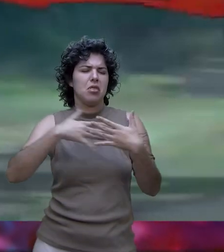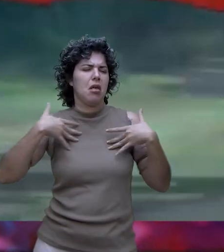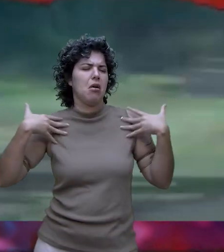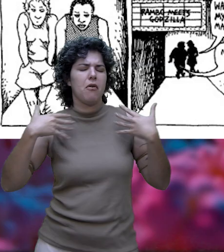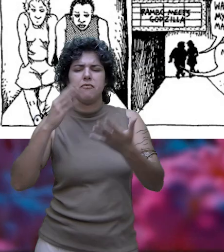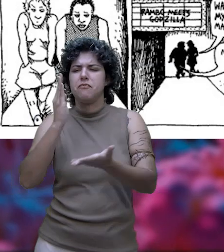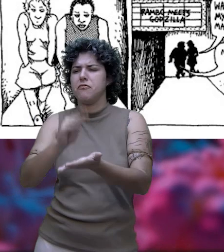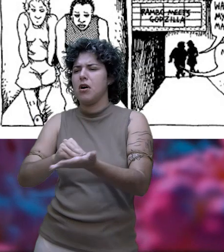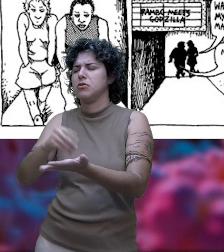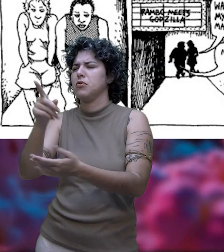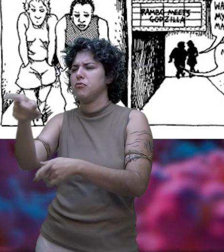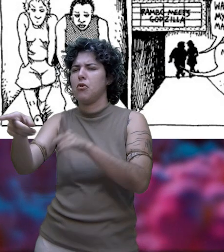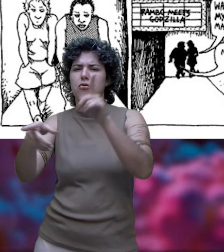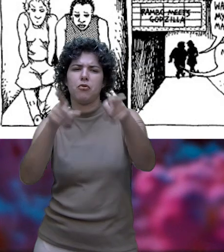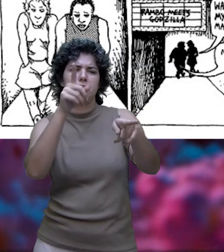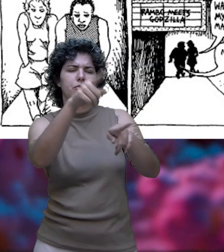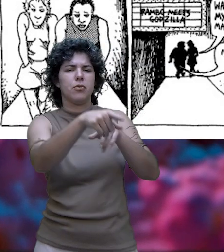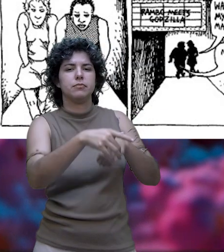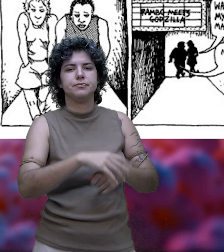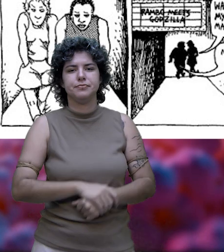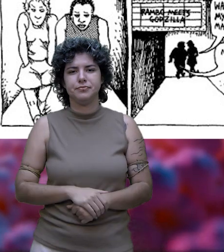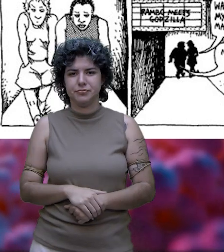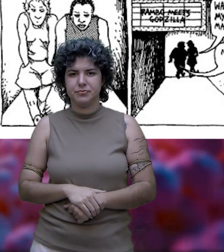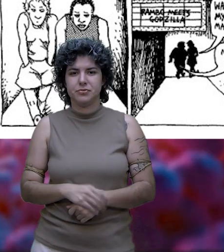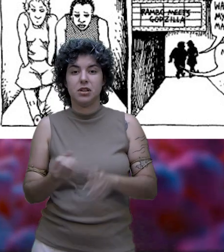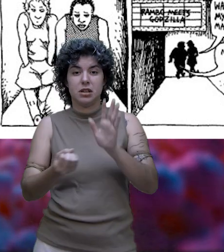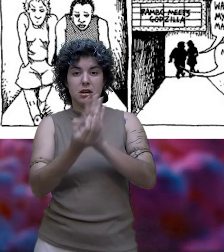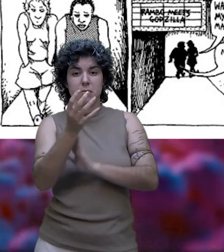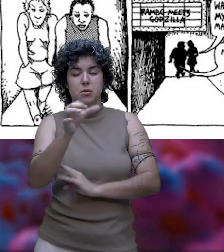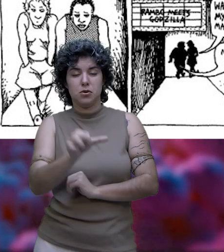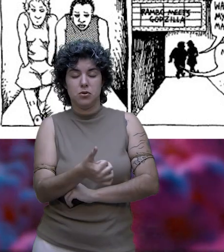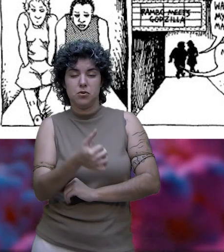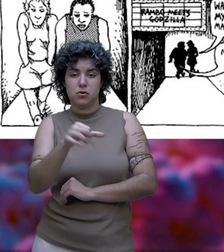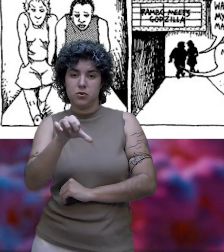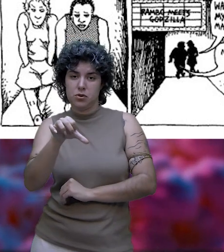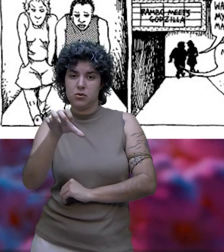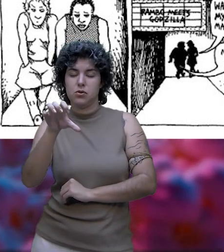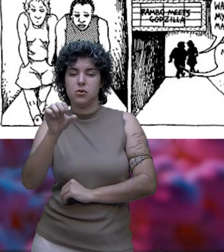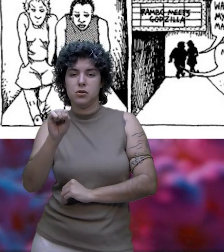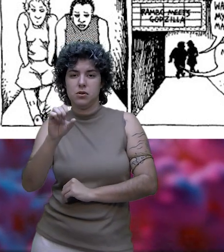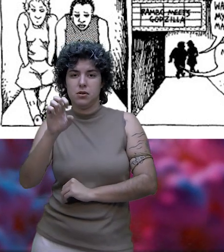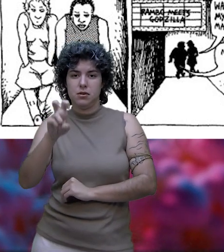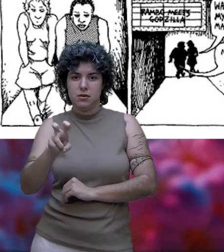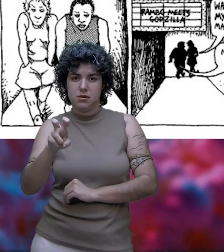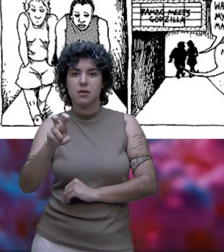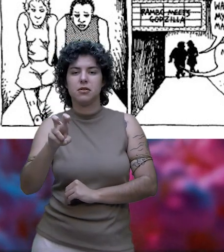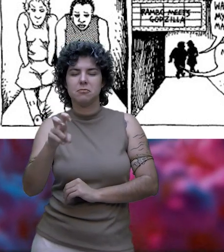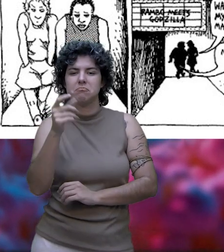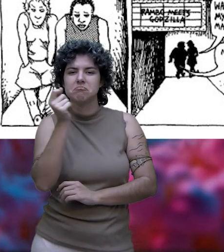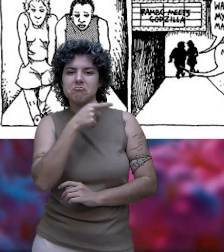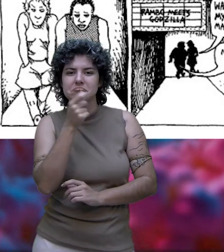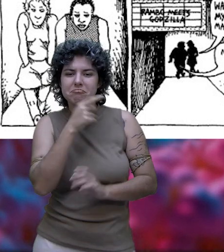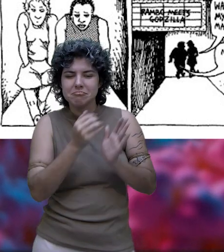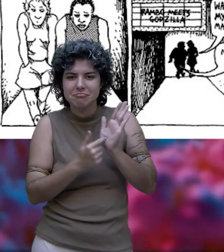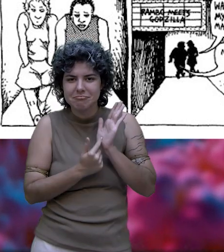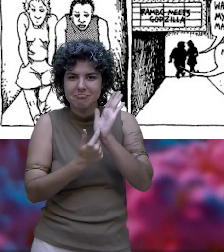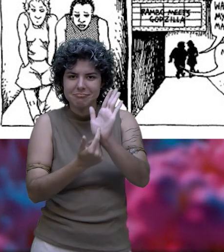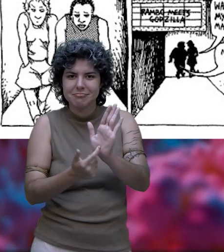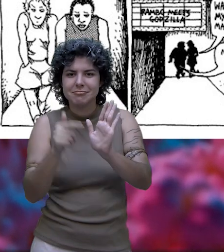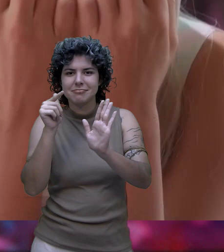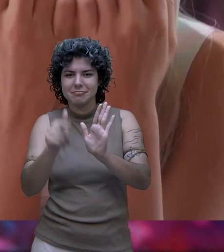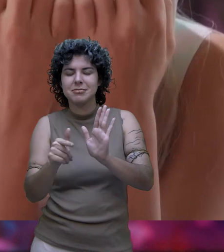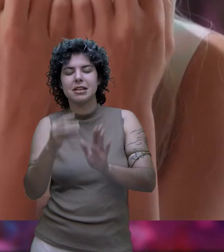tua vaca. Criado em 1985 como uma piada na tirinha Dykes to Watch Out For, o teste Bechdel